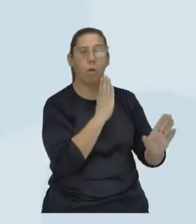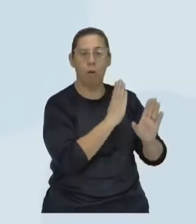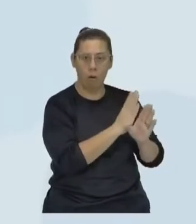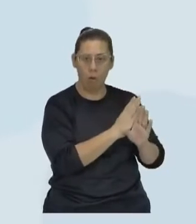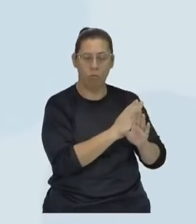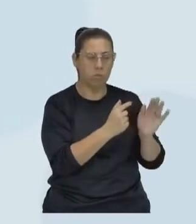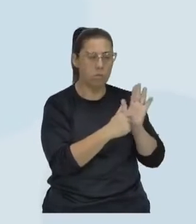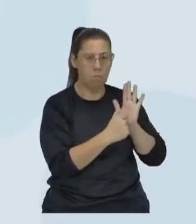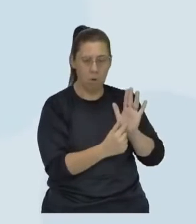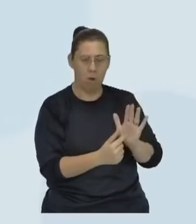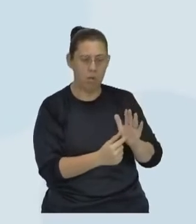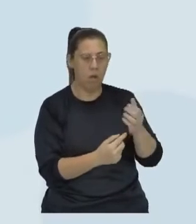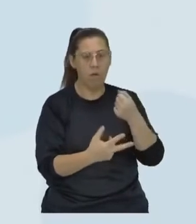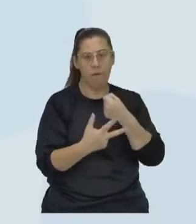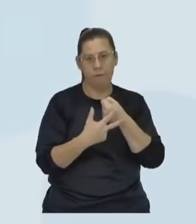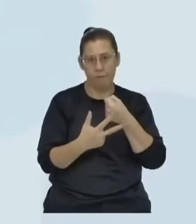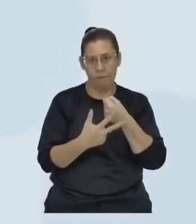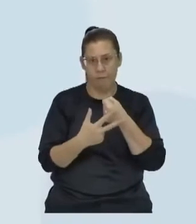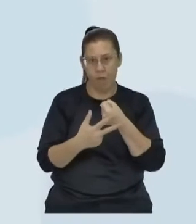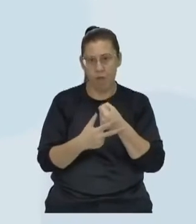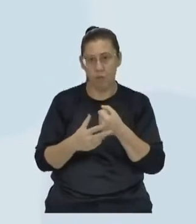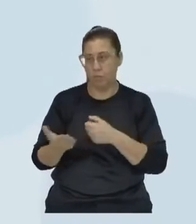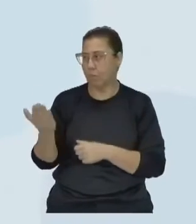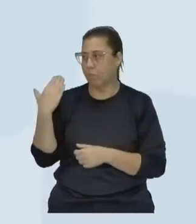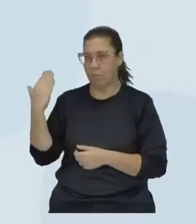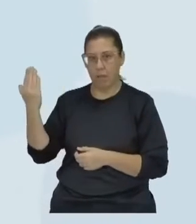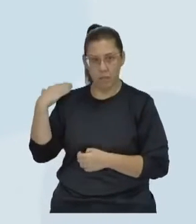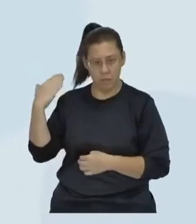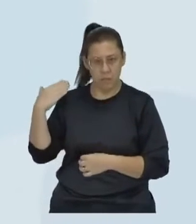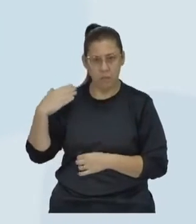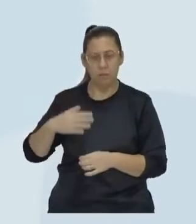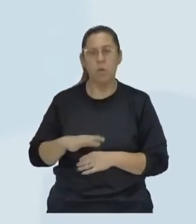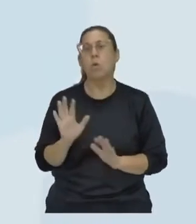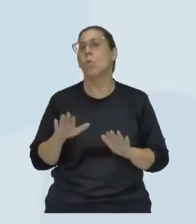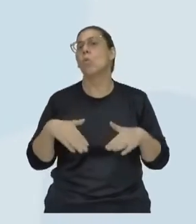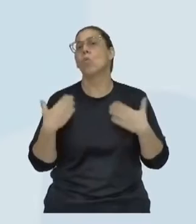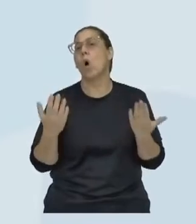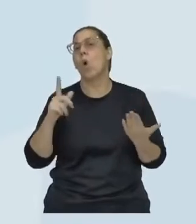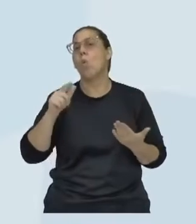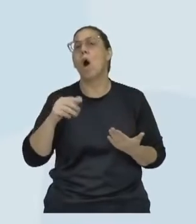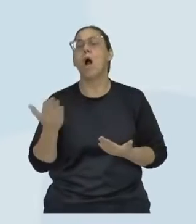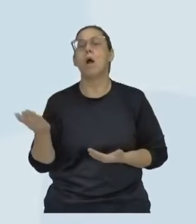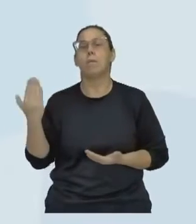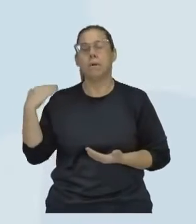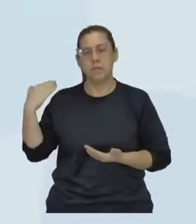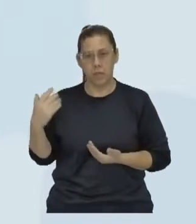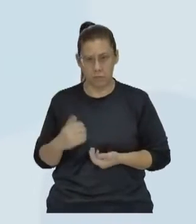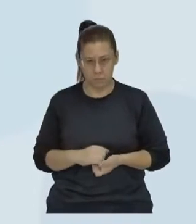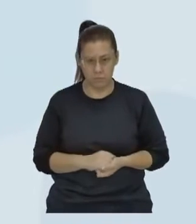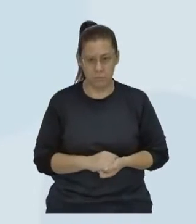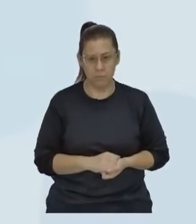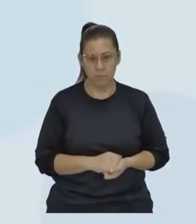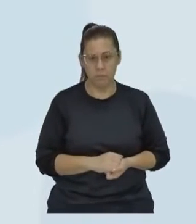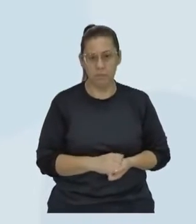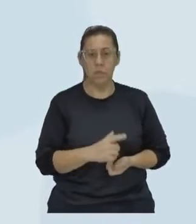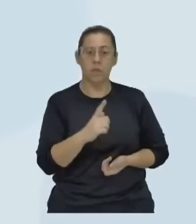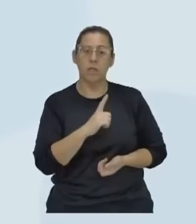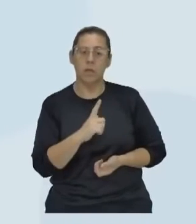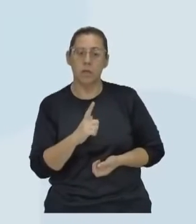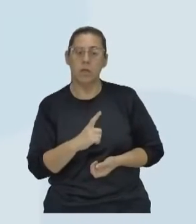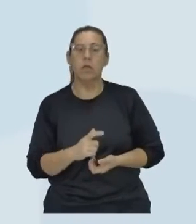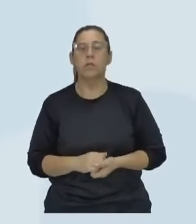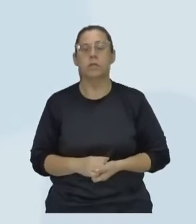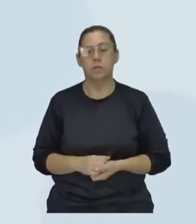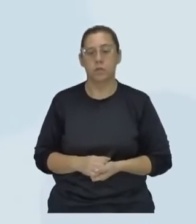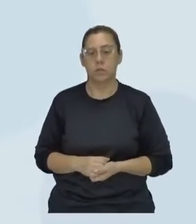e destaque os verbos que estão no pretérito, então. Quais são os que estão no passado, no pretérito? Olha só, tinha o ar